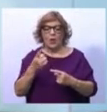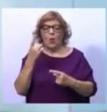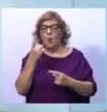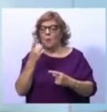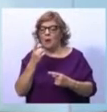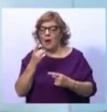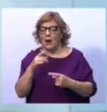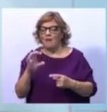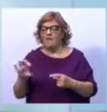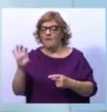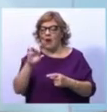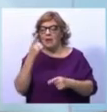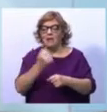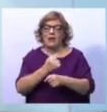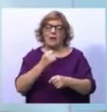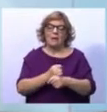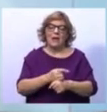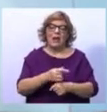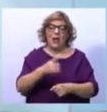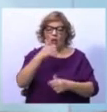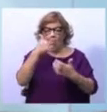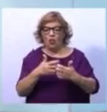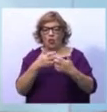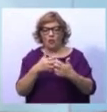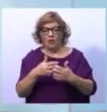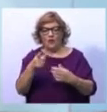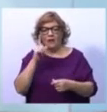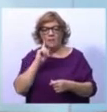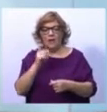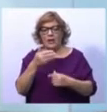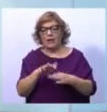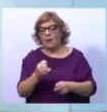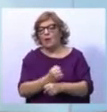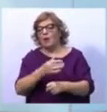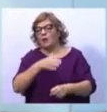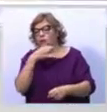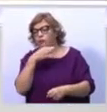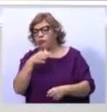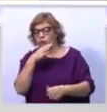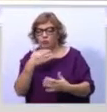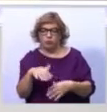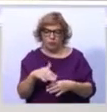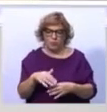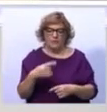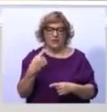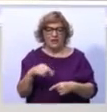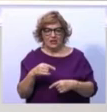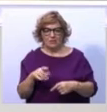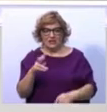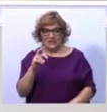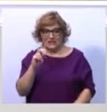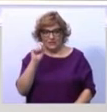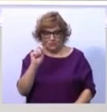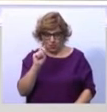do que trabalhar aquelas dúvidas e aquela mulher e aquela criança. Ora, cá estamos precisamente e temos a próxima meia hora